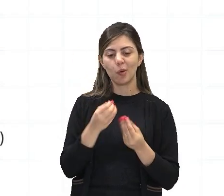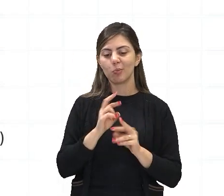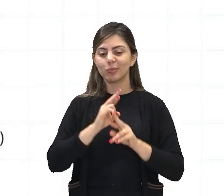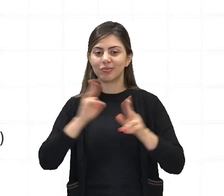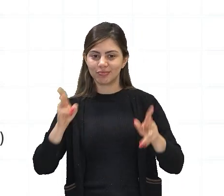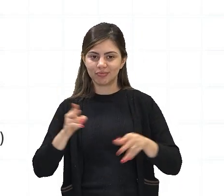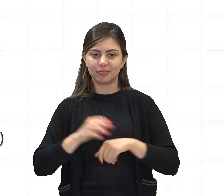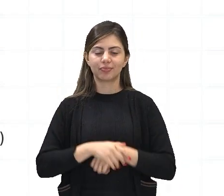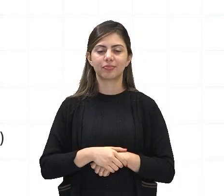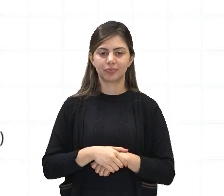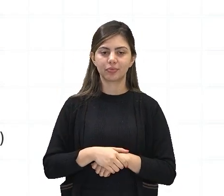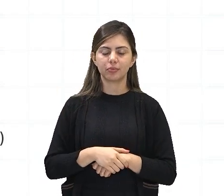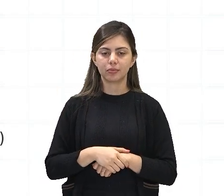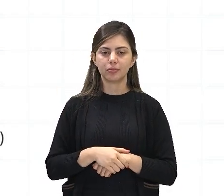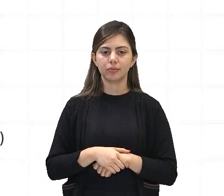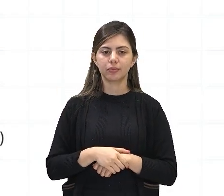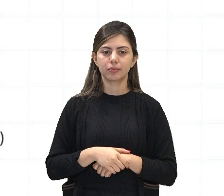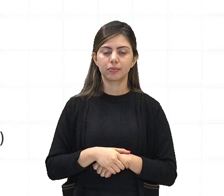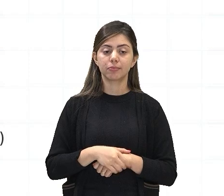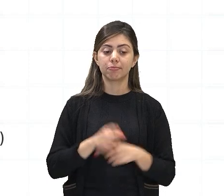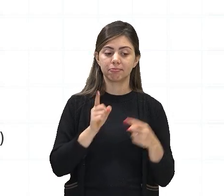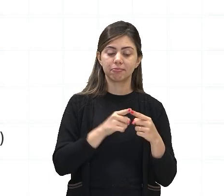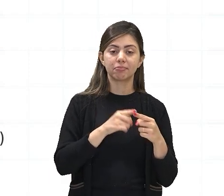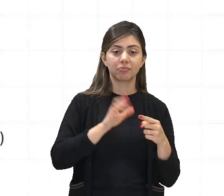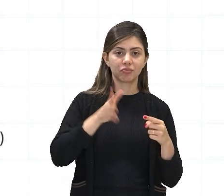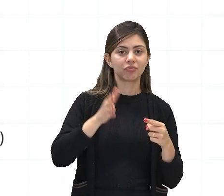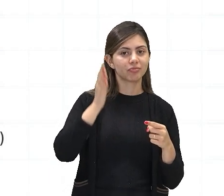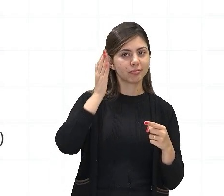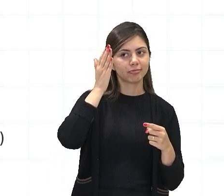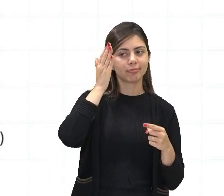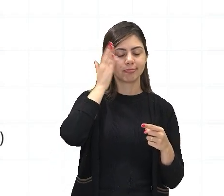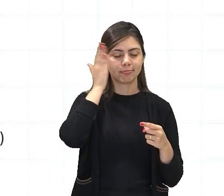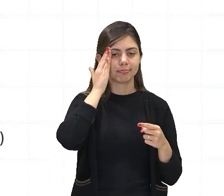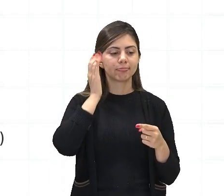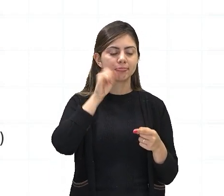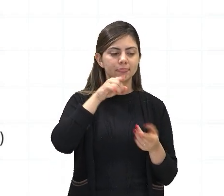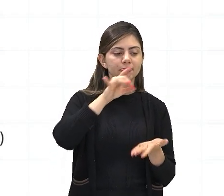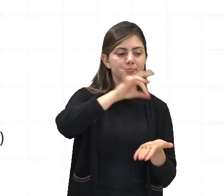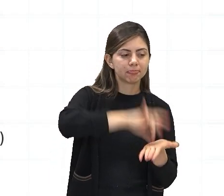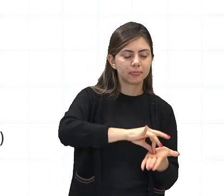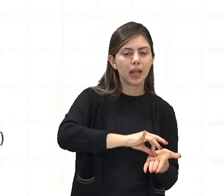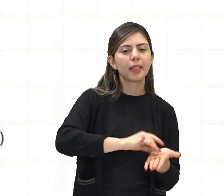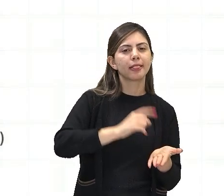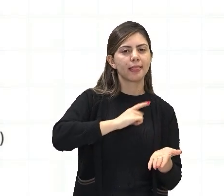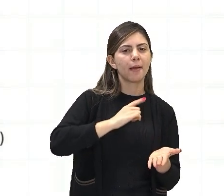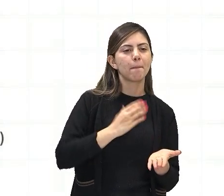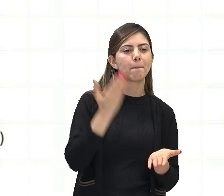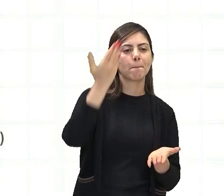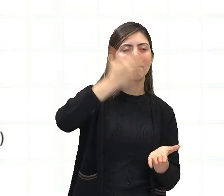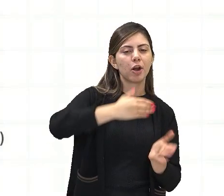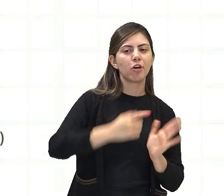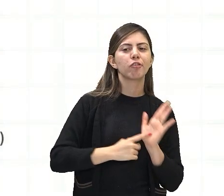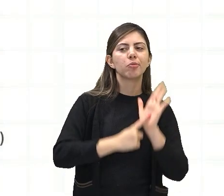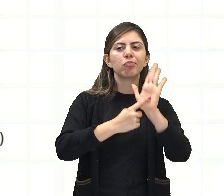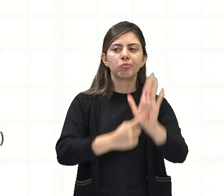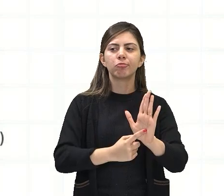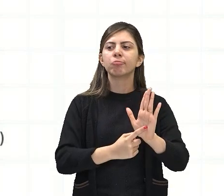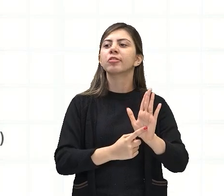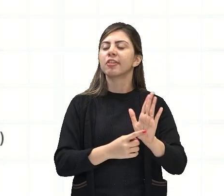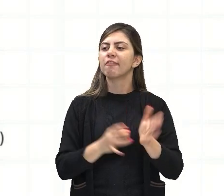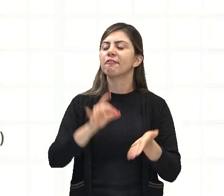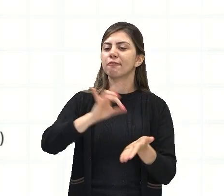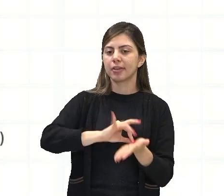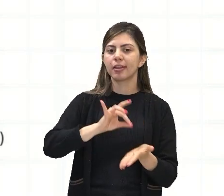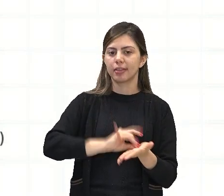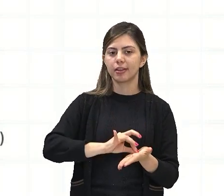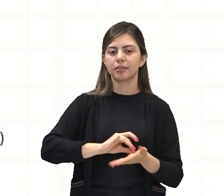lá. O fato você já entendeu, algo que eu posso provar, aquilo que aconteceu, que tem provas de sua existência, da